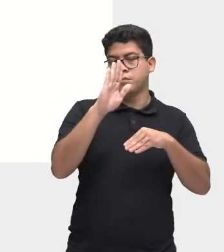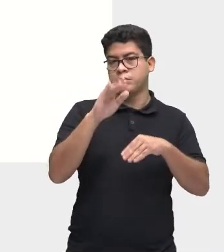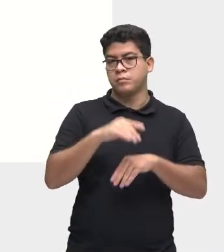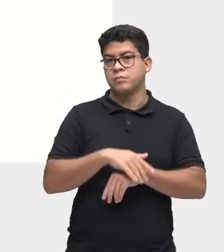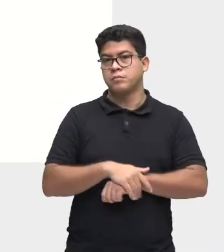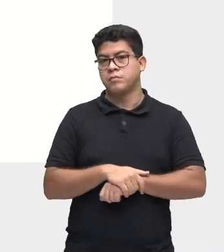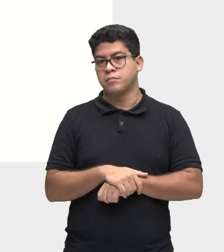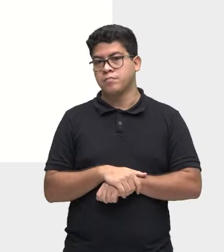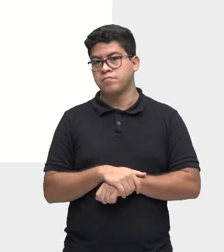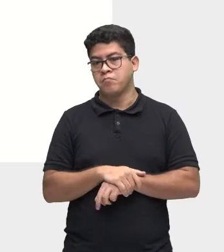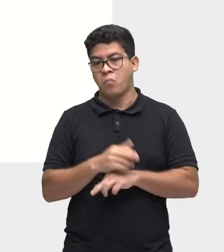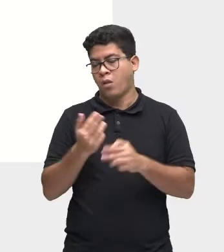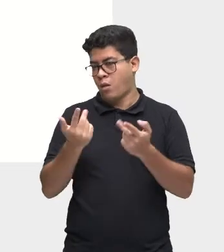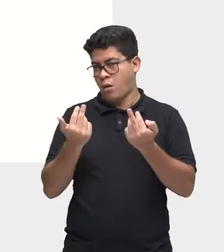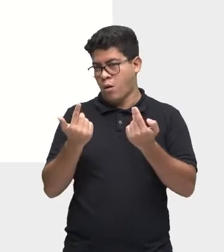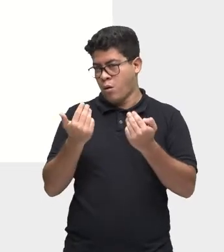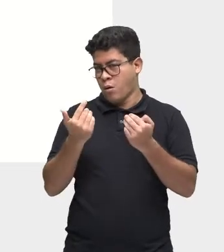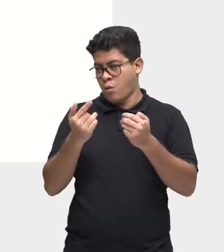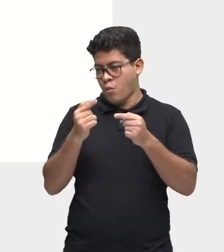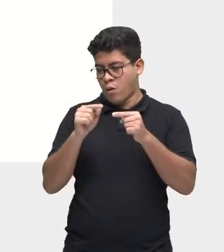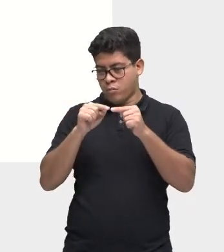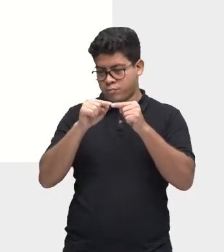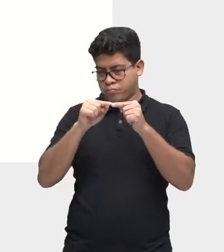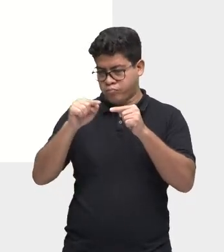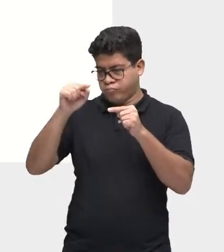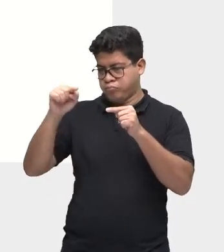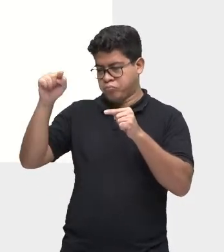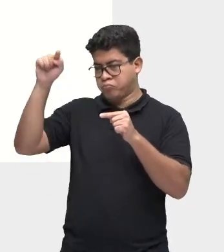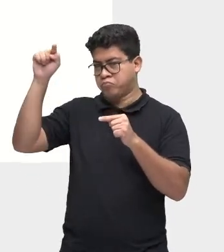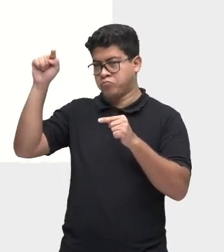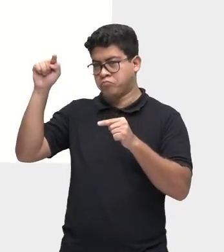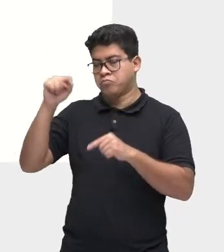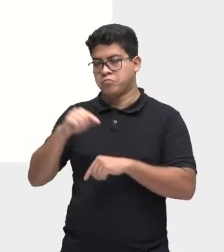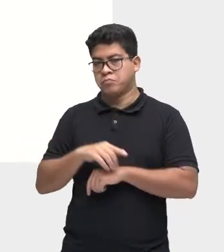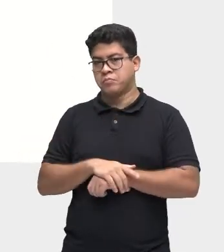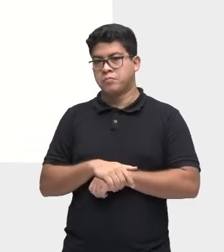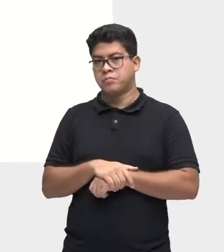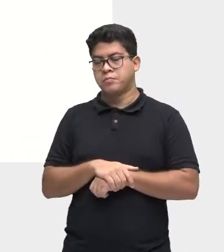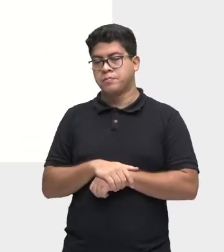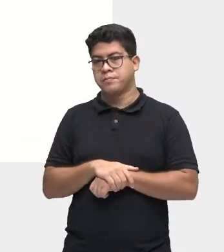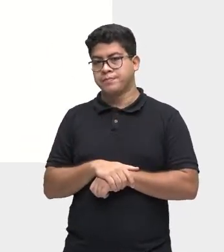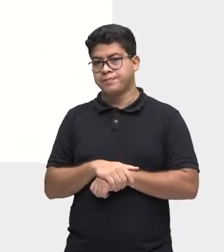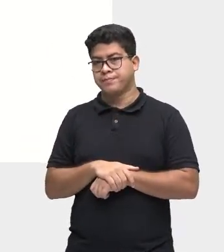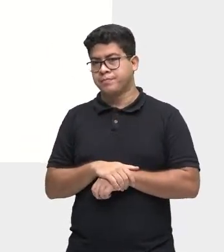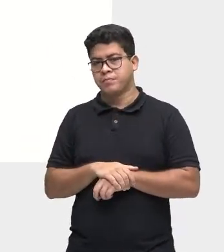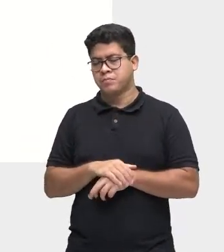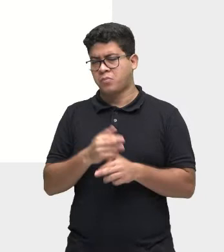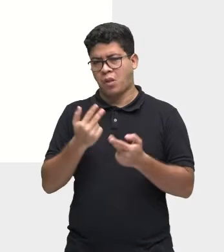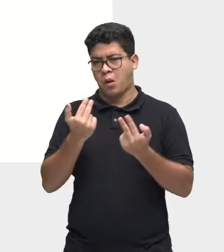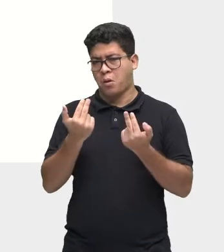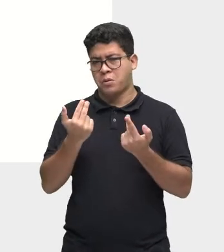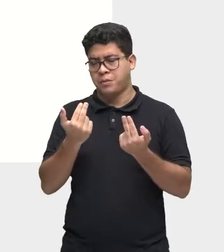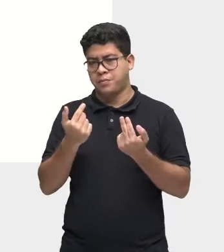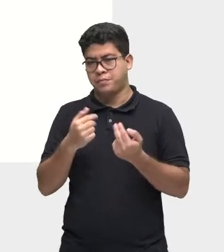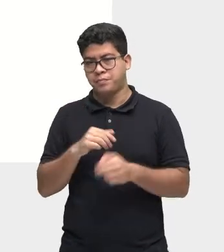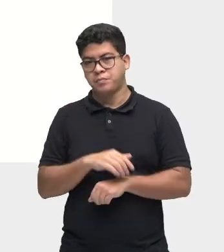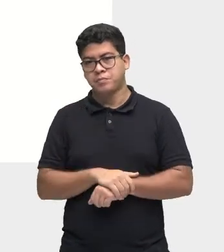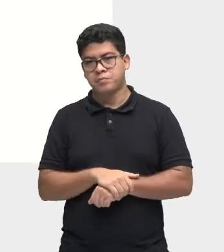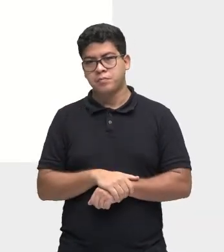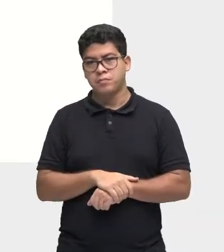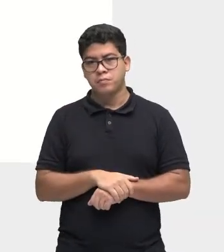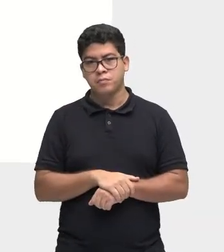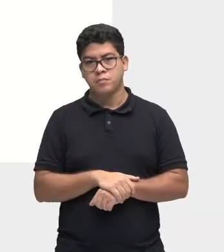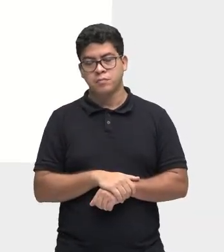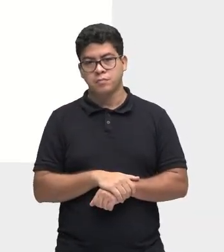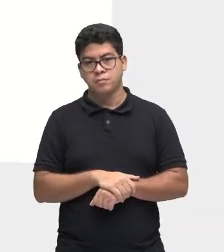mesma proporção. Então eu vou escrever a primeira fração aqui do jeito que está aqui. 150